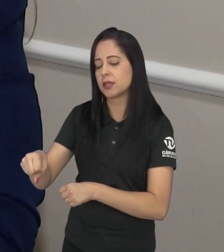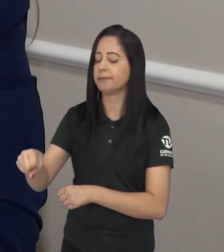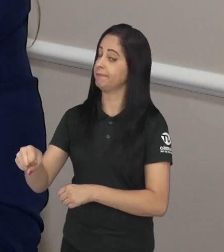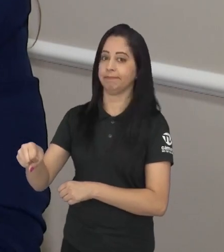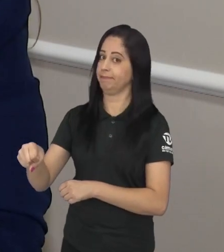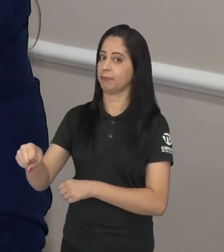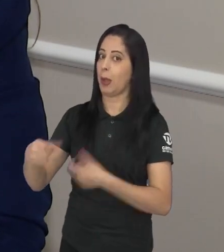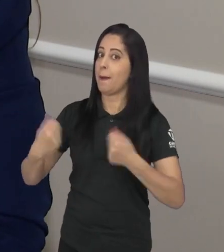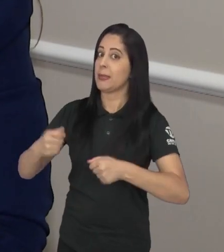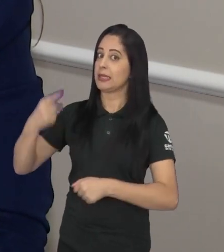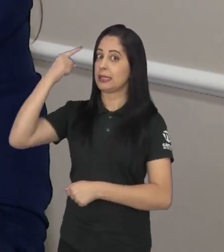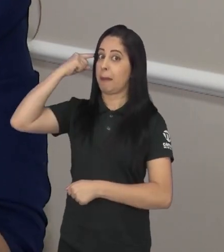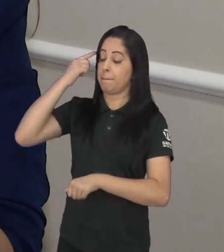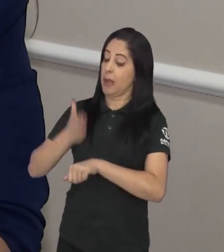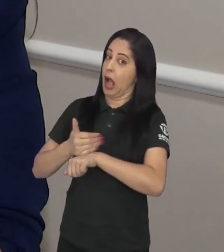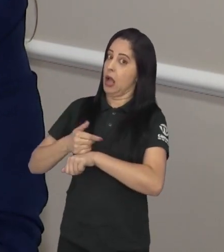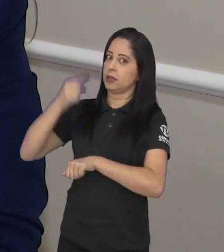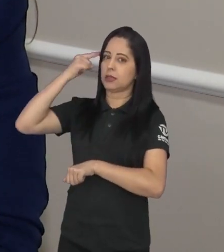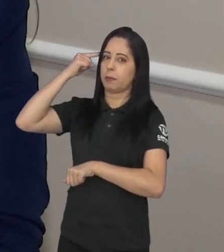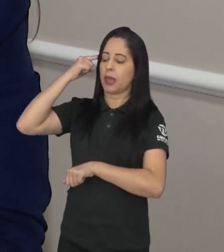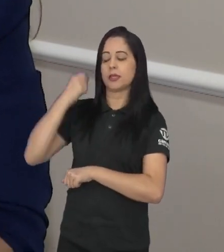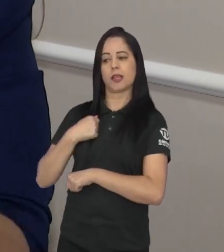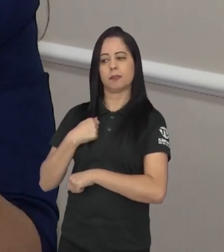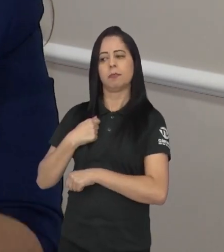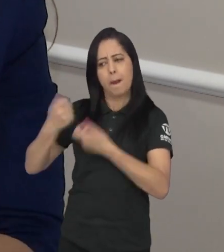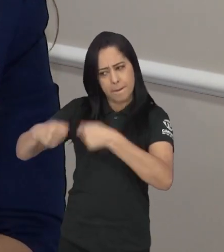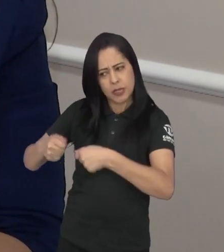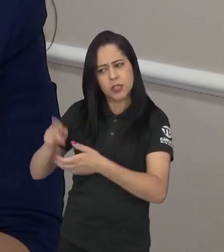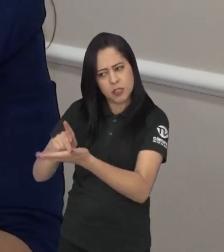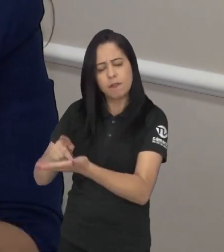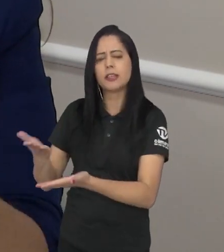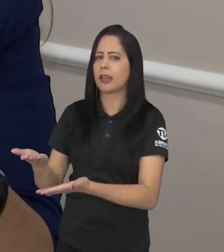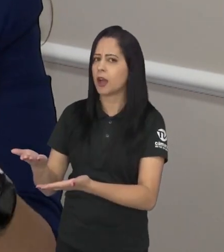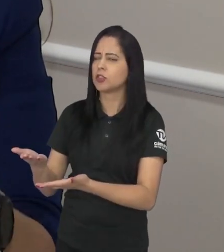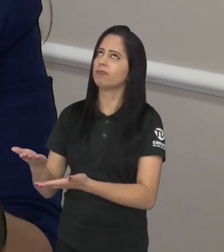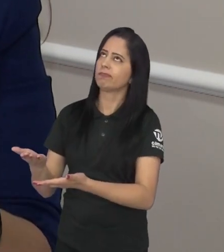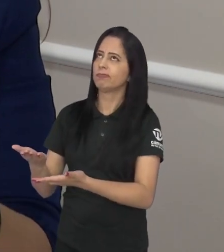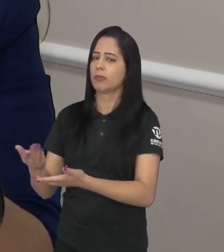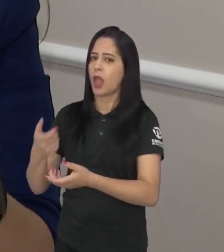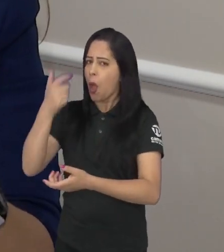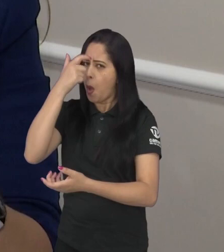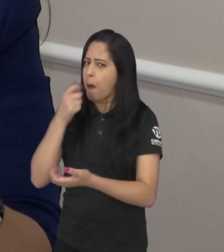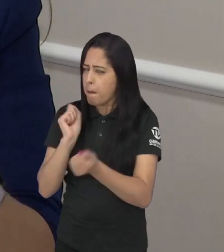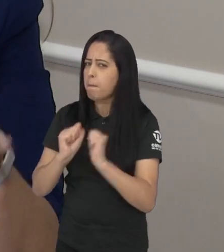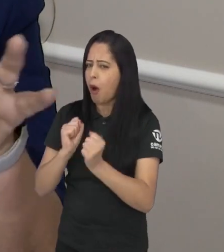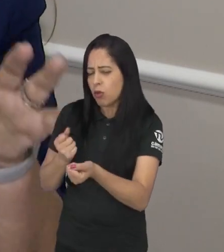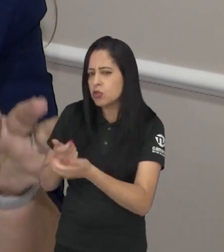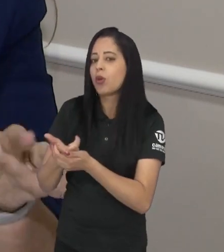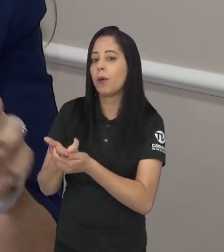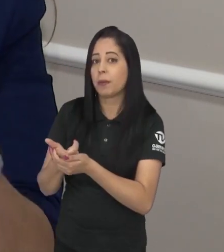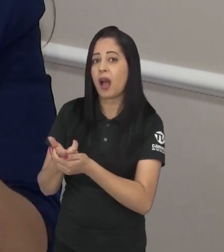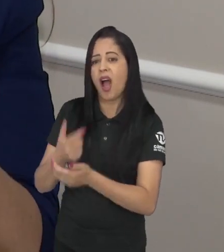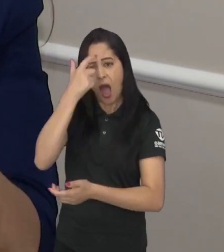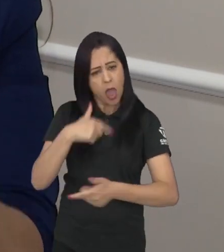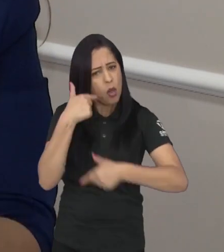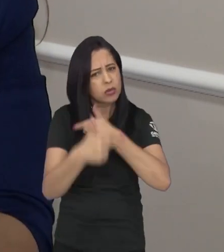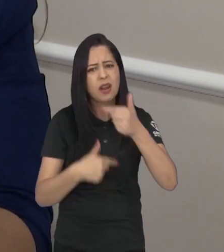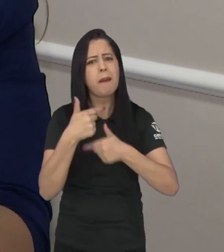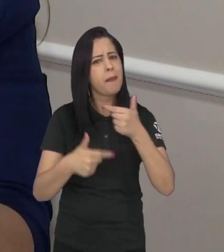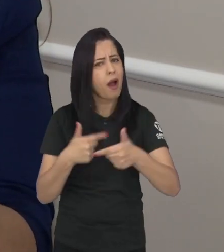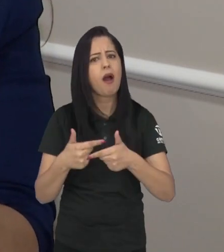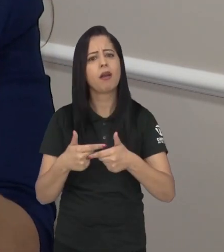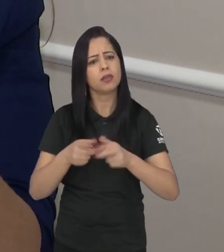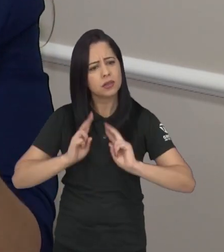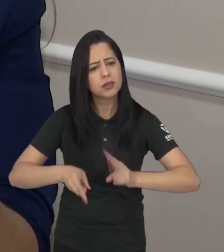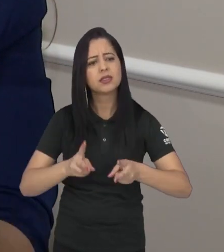Pensa. É necessário? Eu preciso? Eu posso? Então são as perguntas que na hora, poxa, eu trabalho, todo mundo